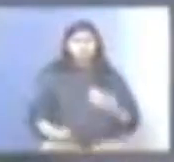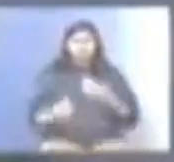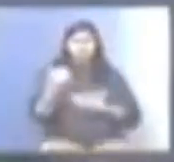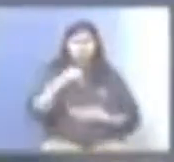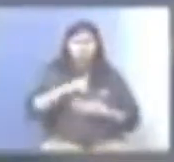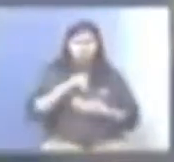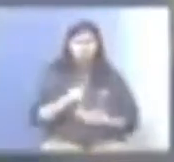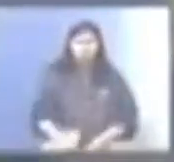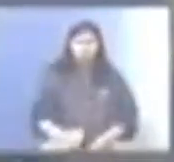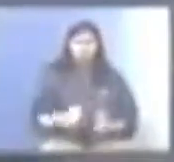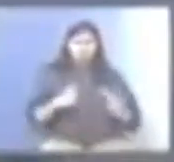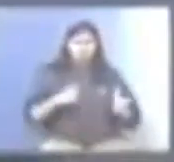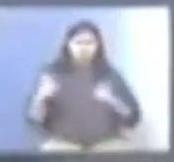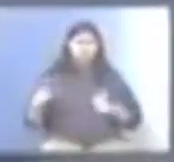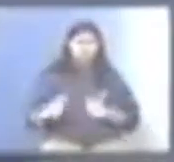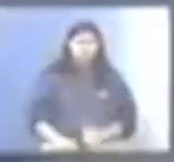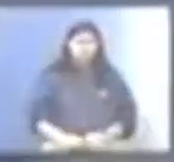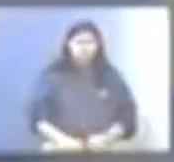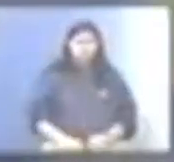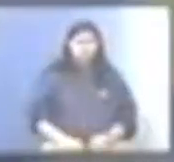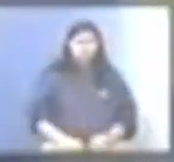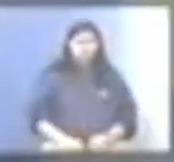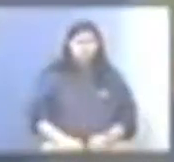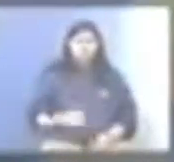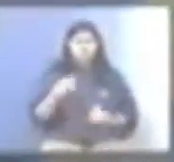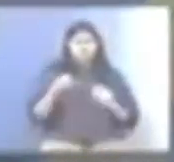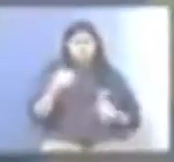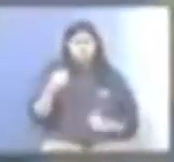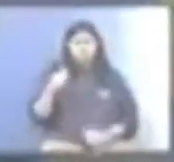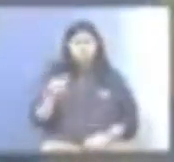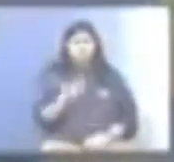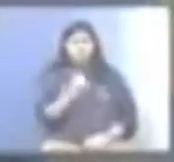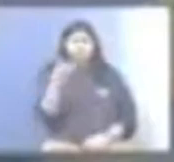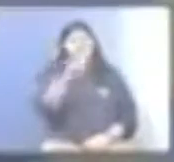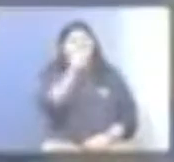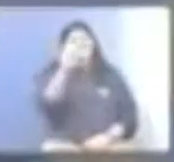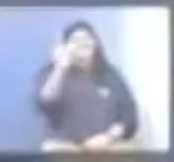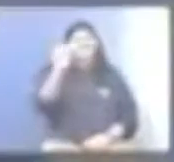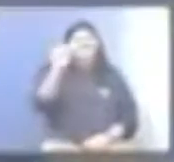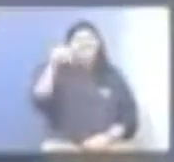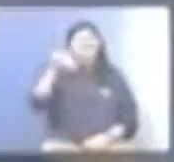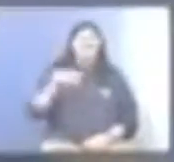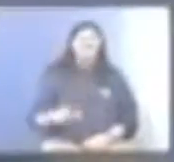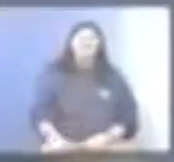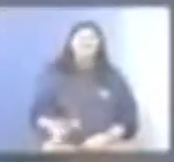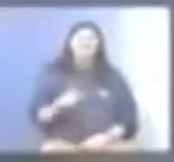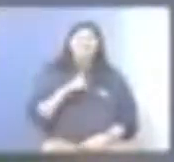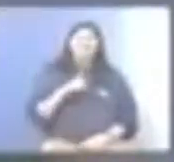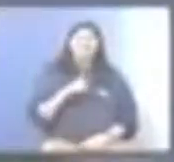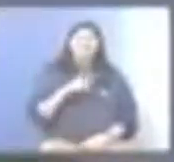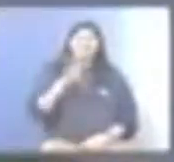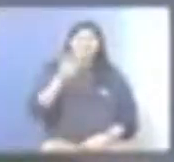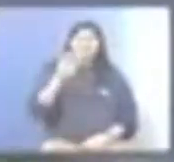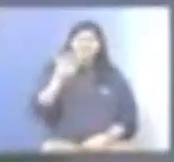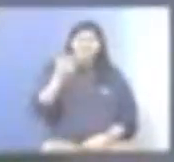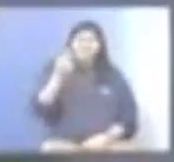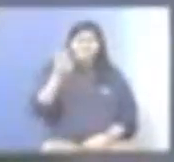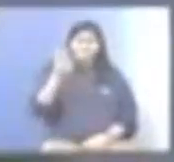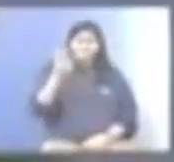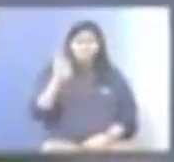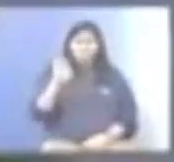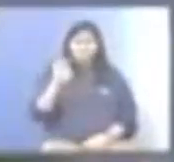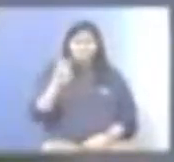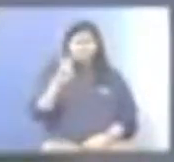do inferno parecia o avião da TAM. Tinha um tapete vermelho. Foi um dia